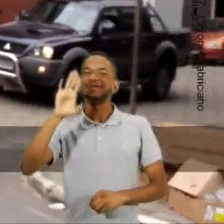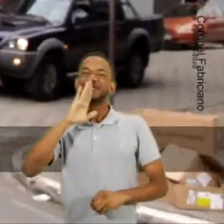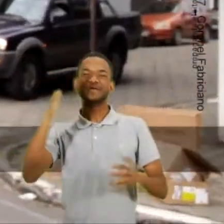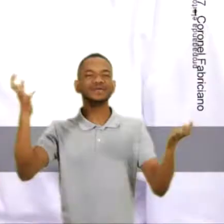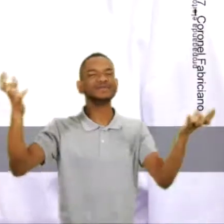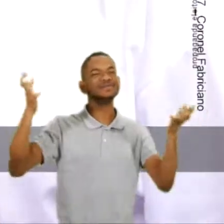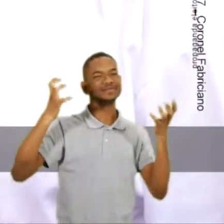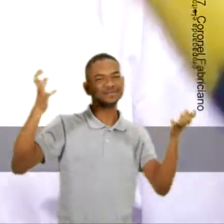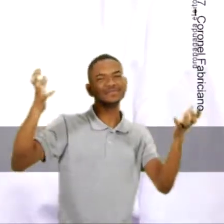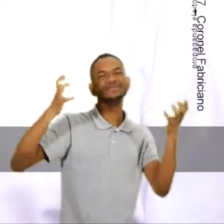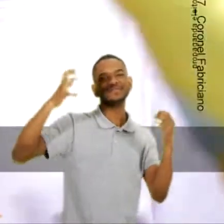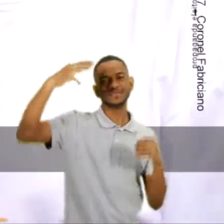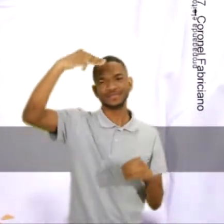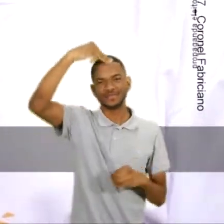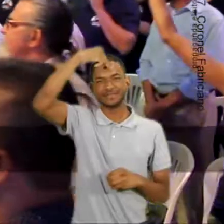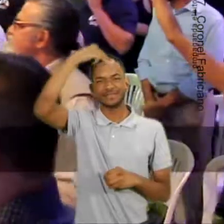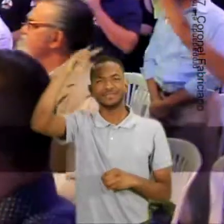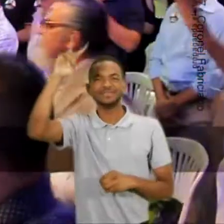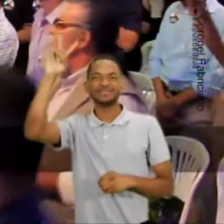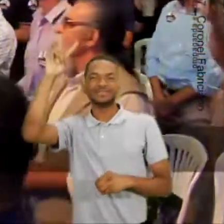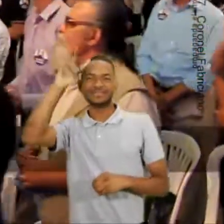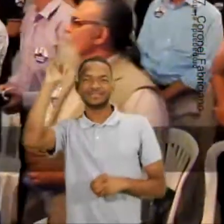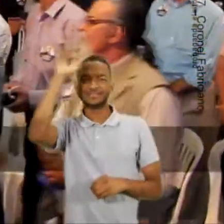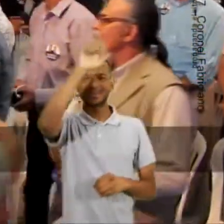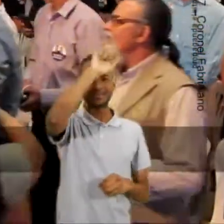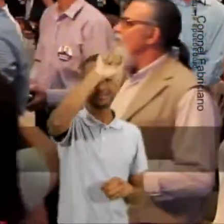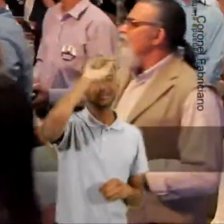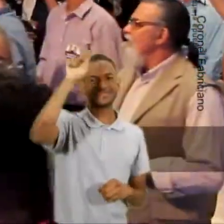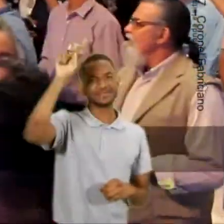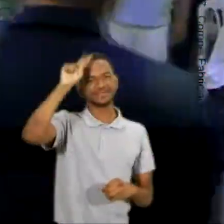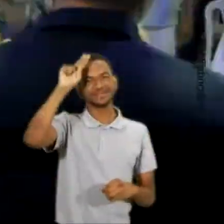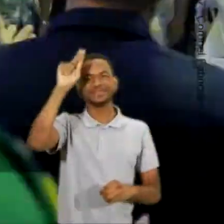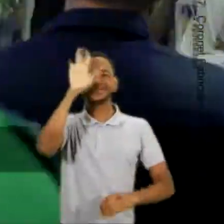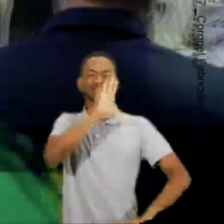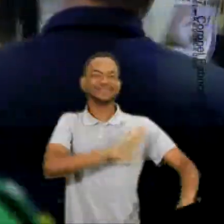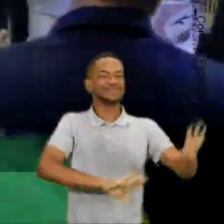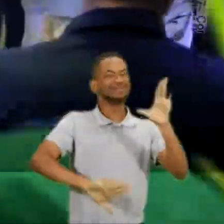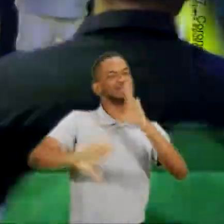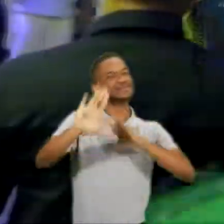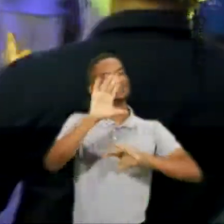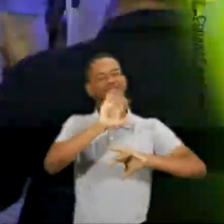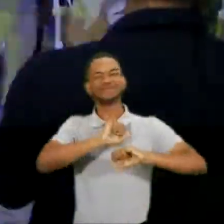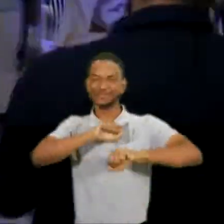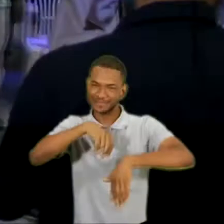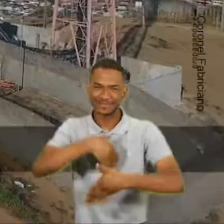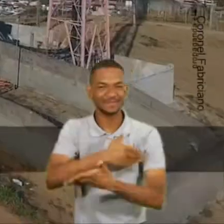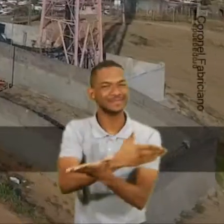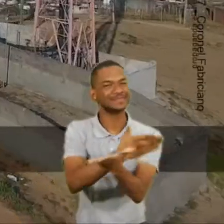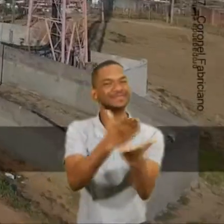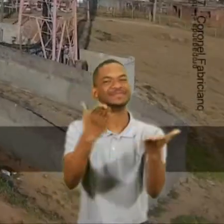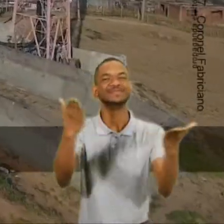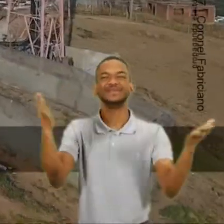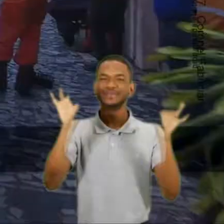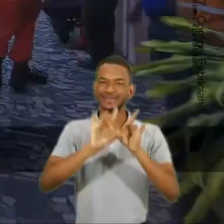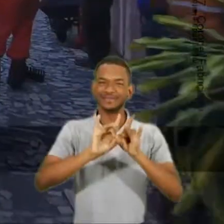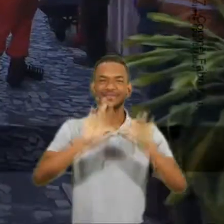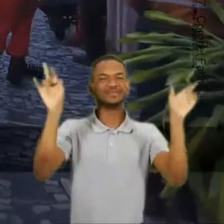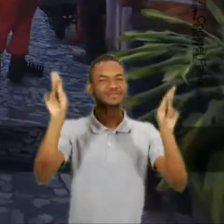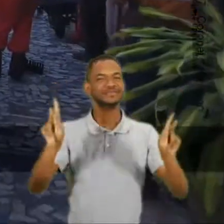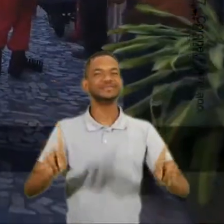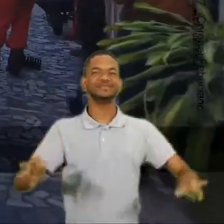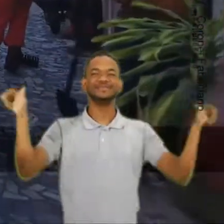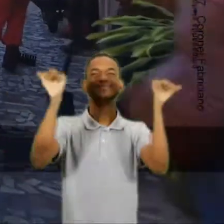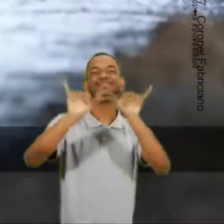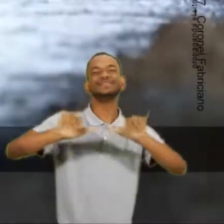a sua voz. Eu quero Doutor Marcos, o prefeito de todos nós. Deixa o